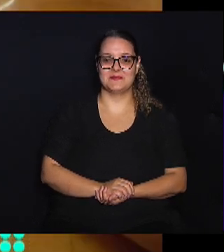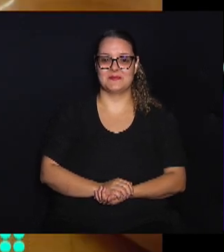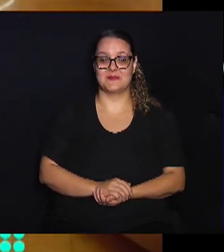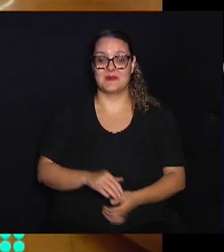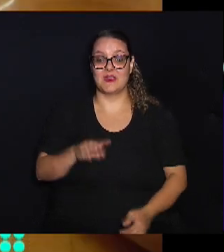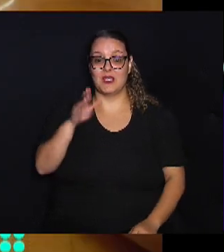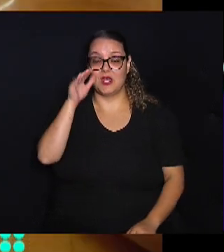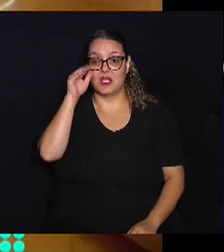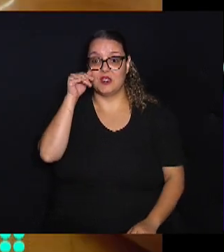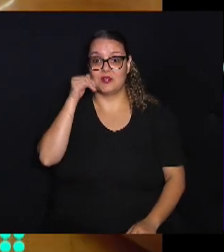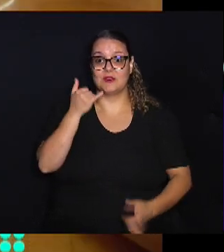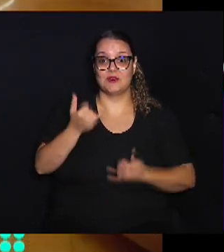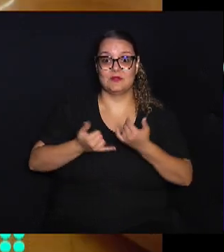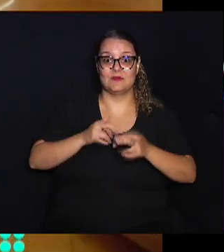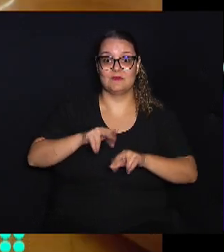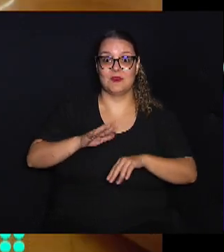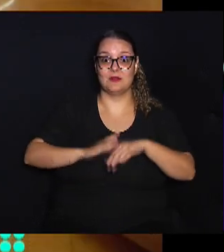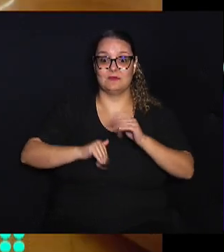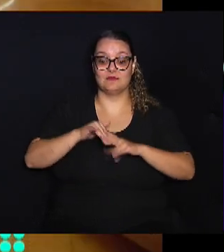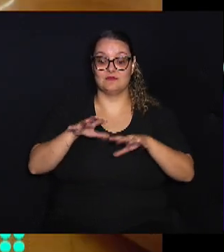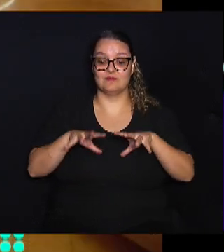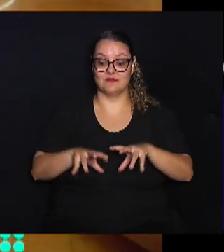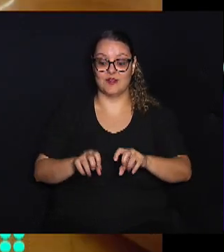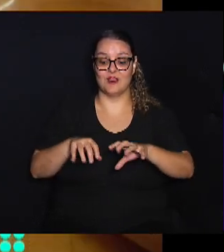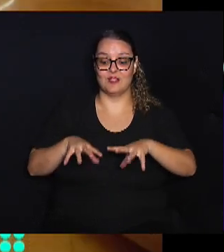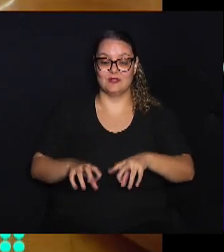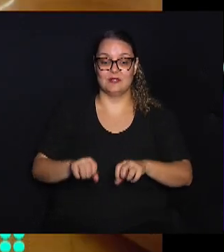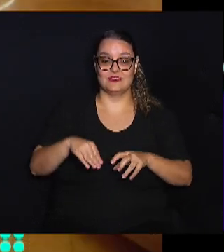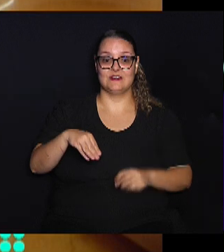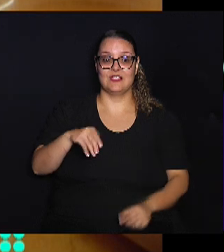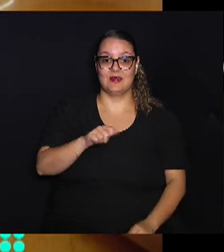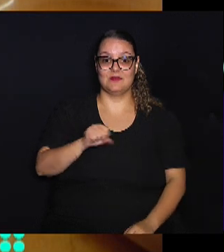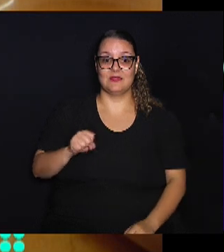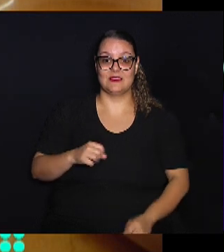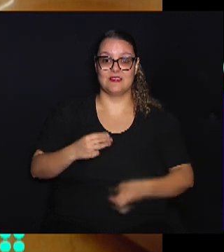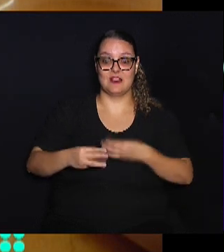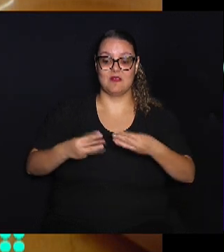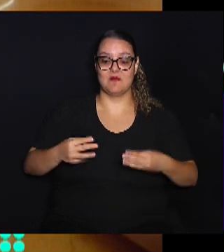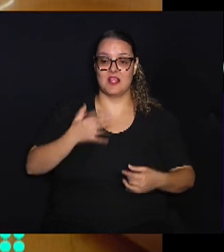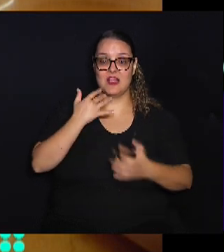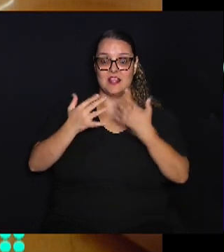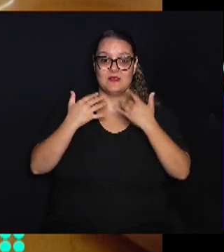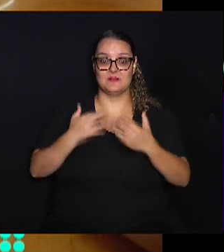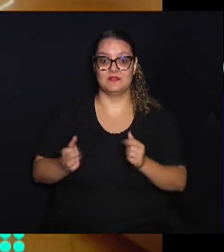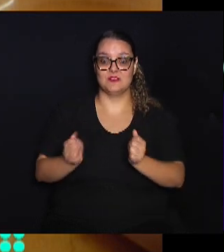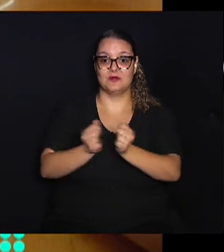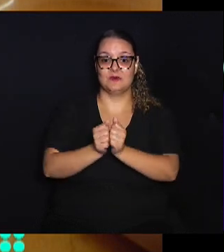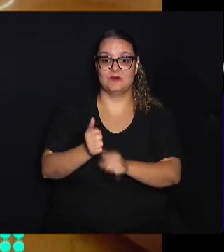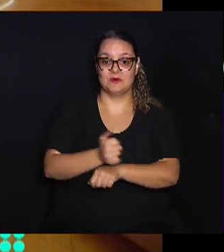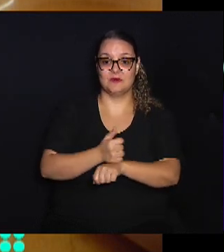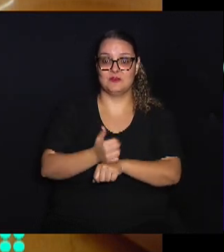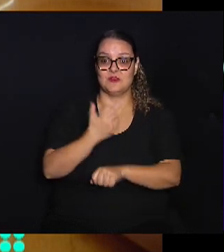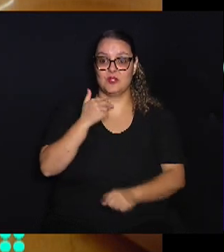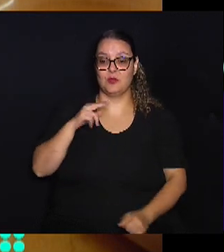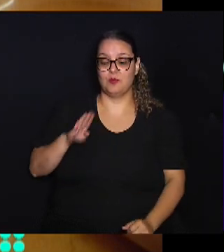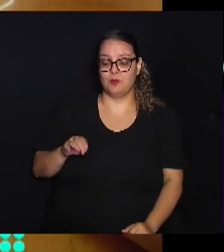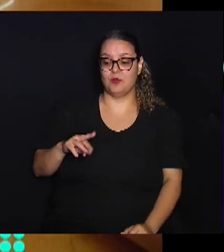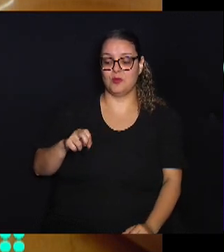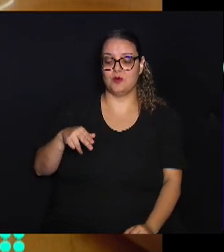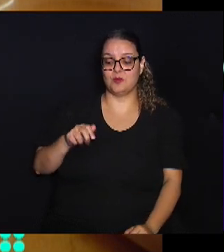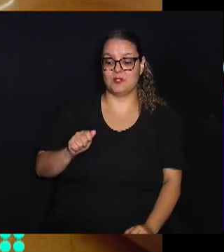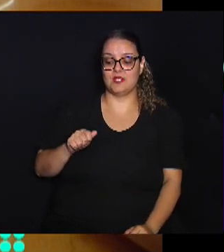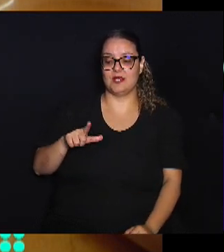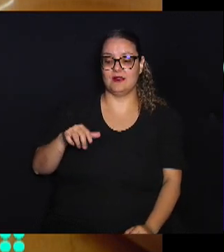Curiosas e brincantes, mãos na massa. O evento Macarrão Colorido com a nutricionista Bruna Lemos será